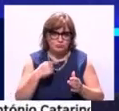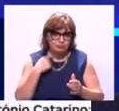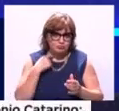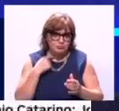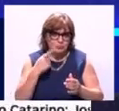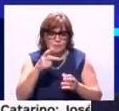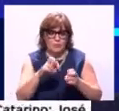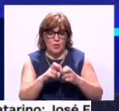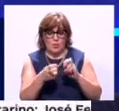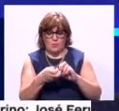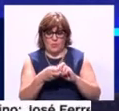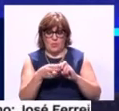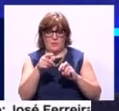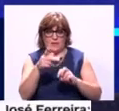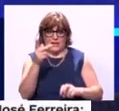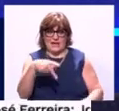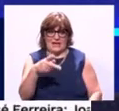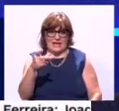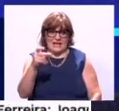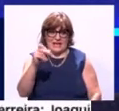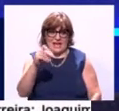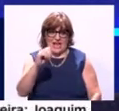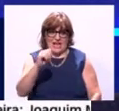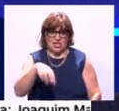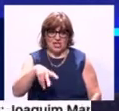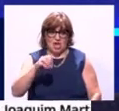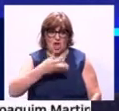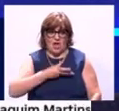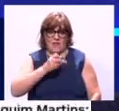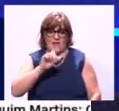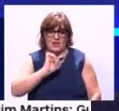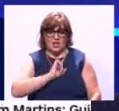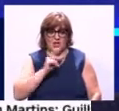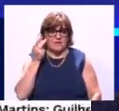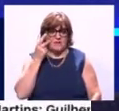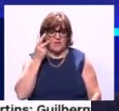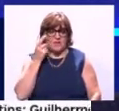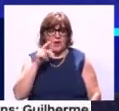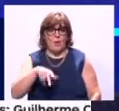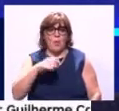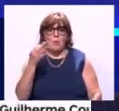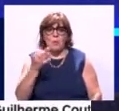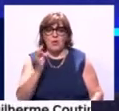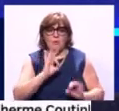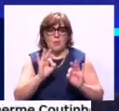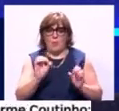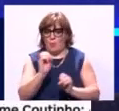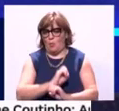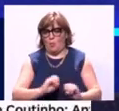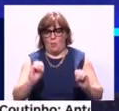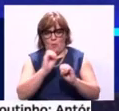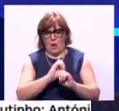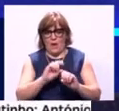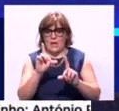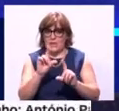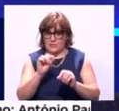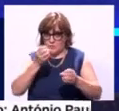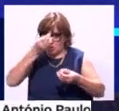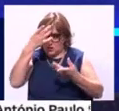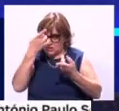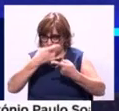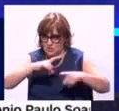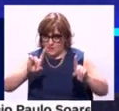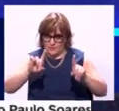E o problema desses Krasnodars da nossa vida é que o Porto não estava preparado. Mas também não podemos